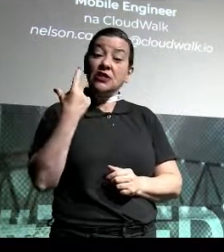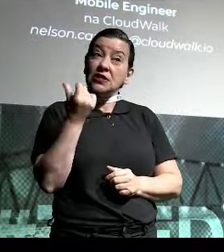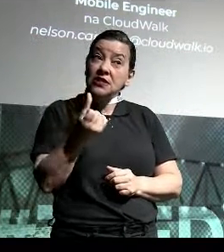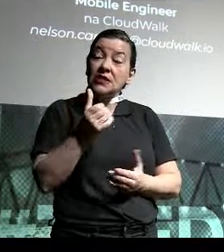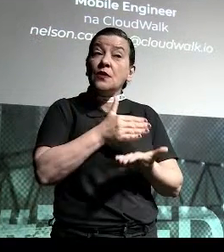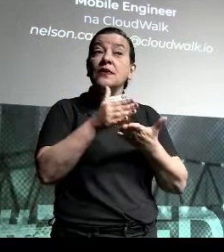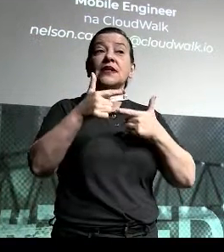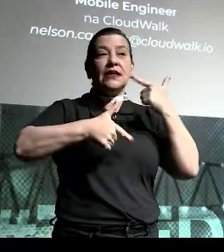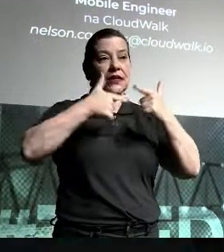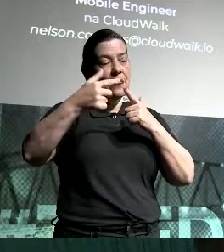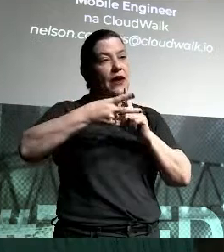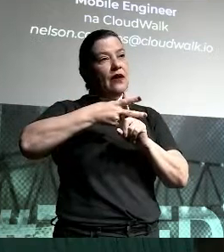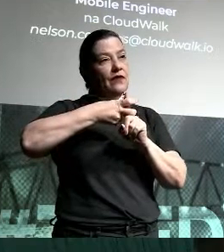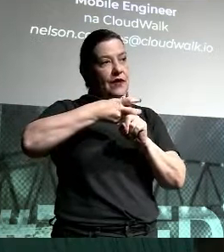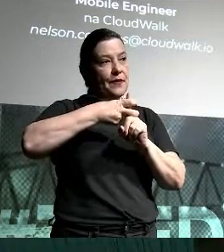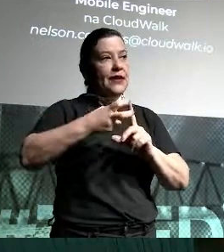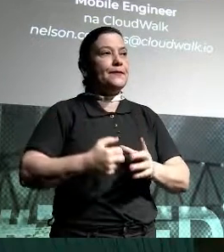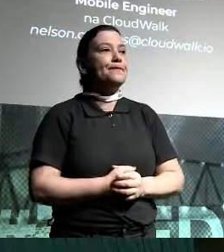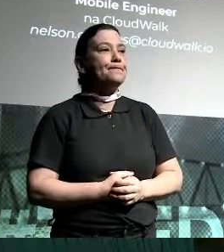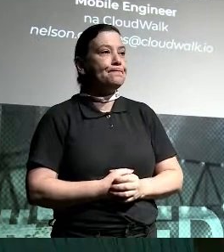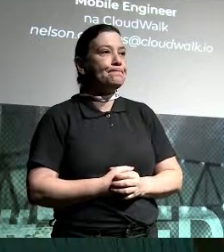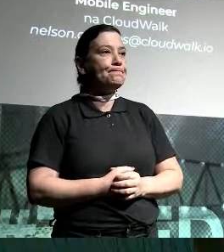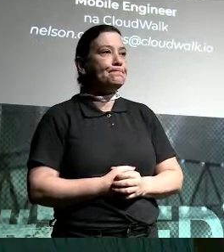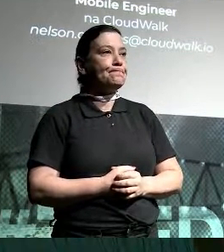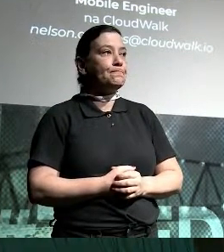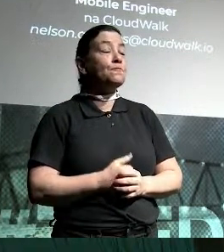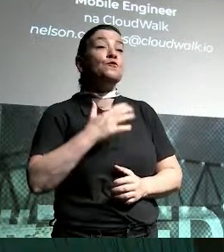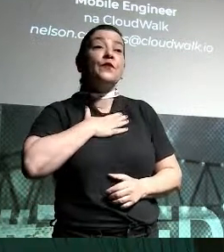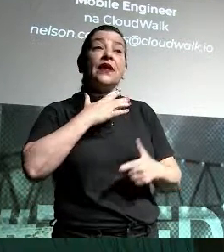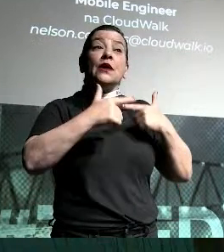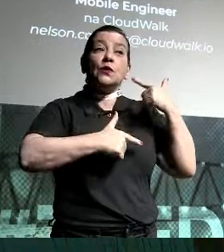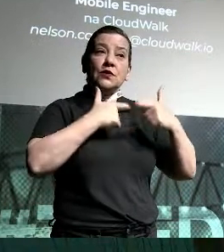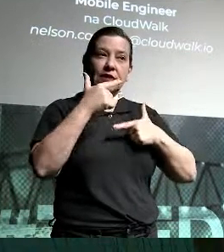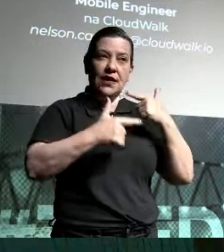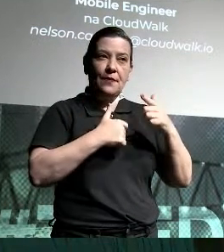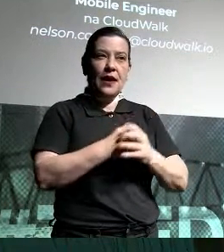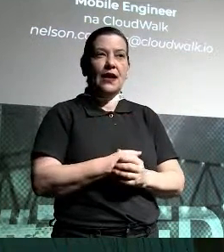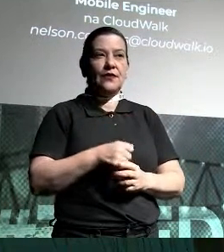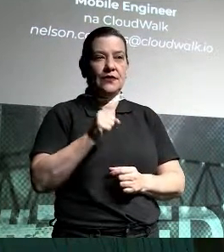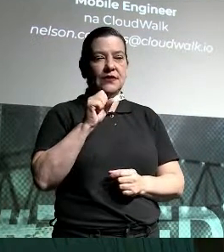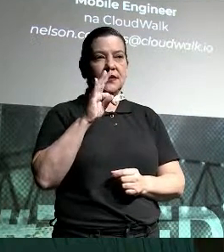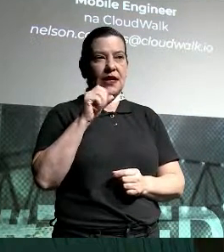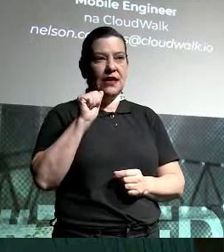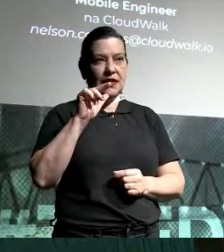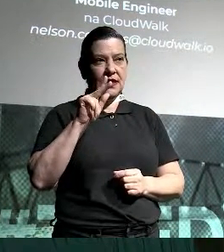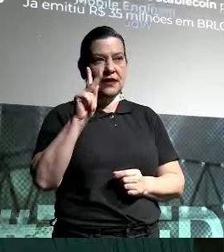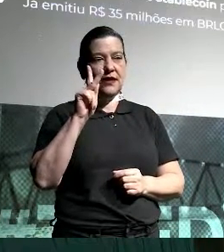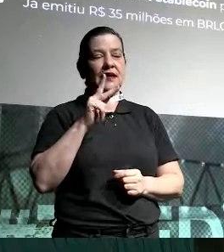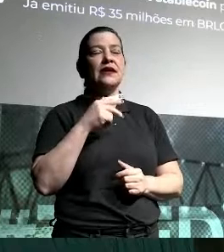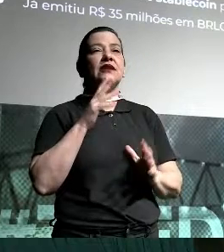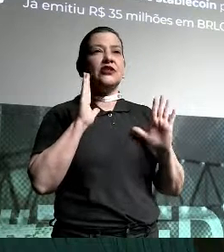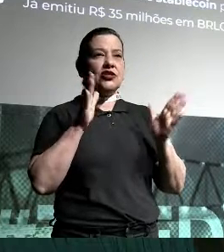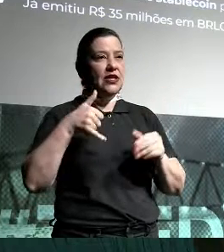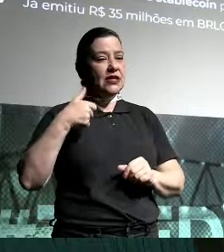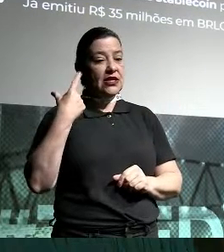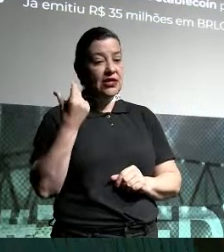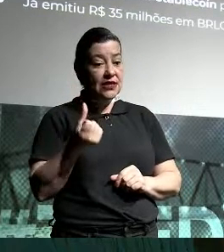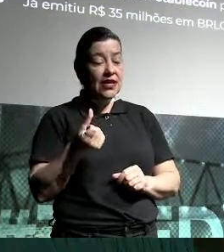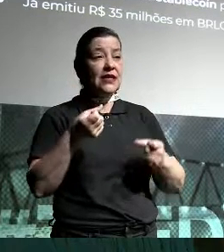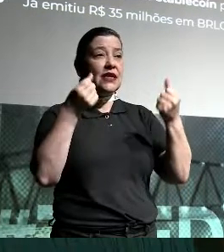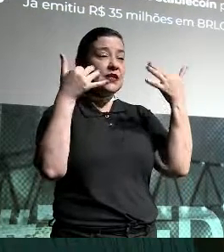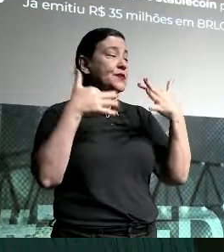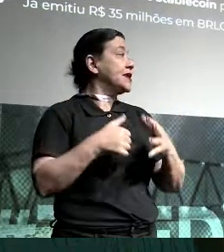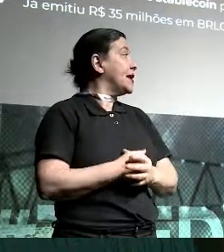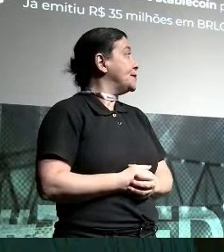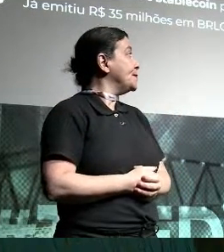a trabalhar com Flutter, né? Então, eu trabalho na CloudWalk desde os 16 anos e eu quero falar um pouco da